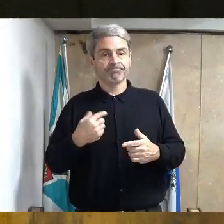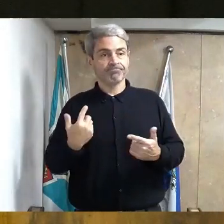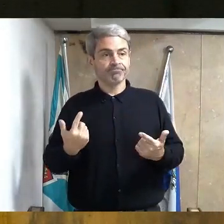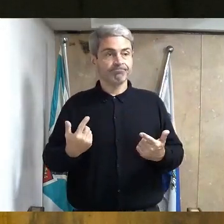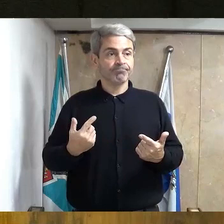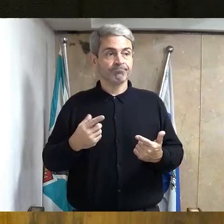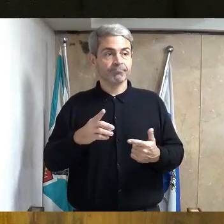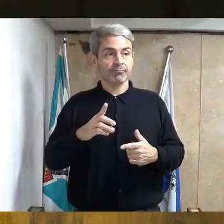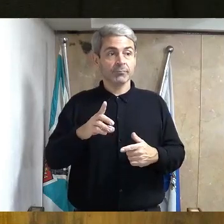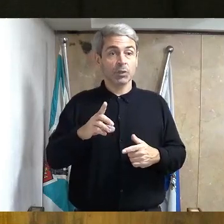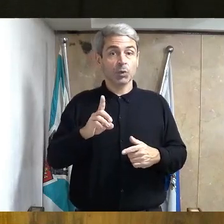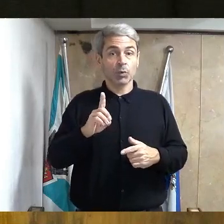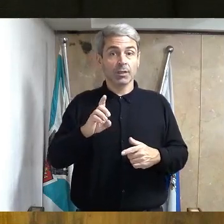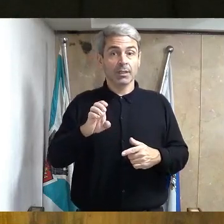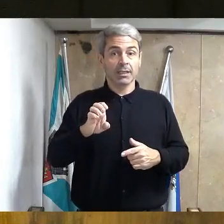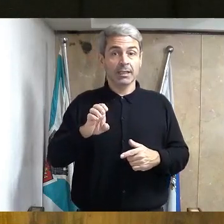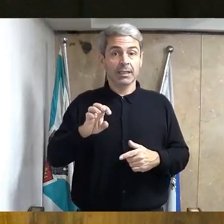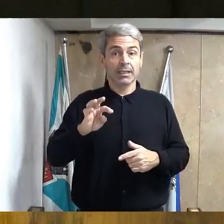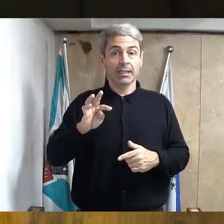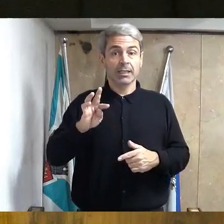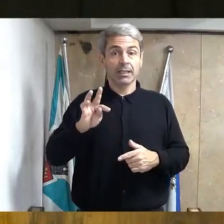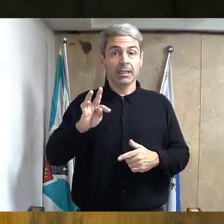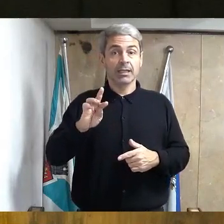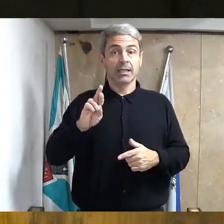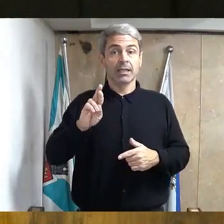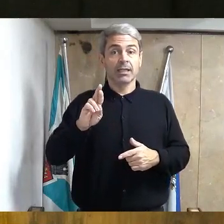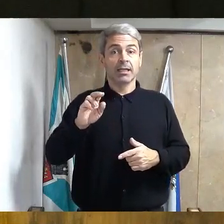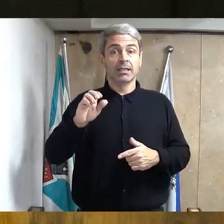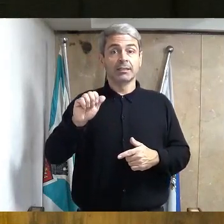E hoje, viemos aqui,